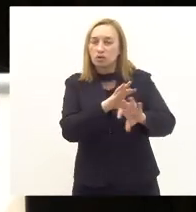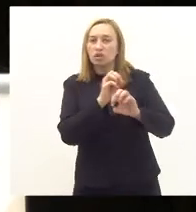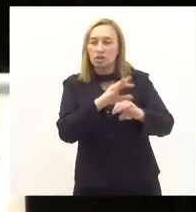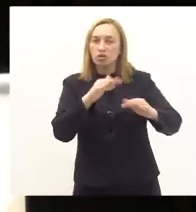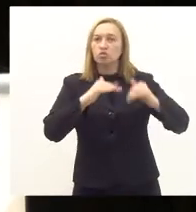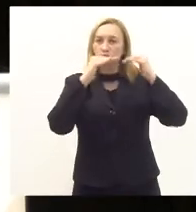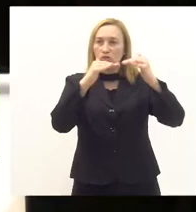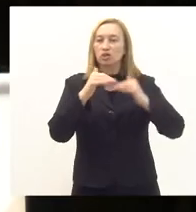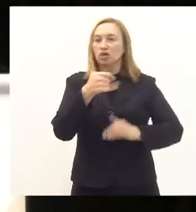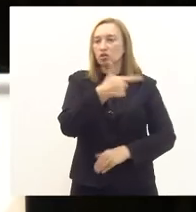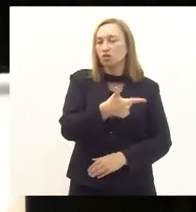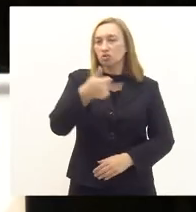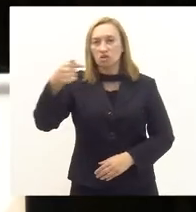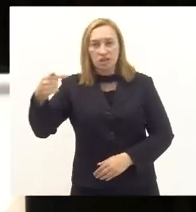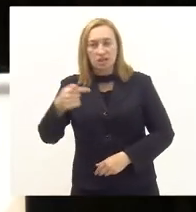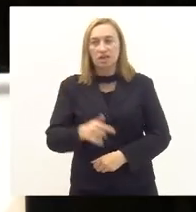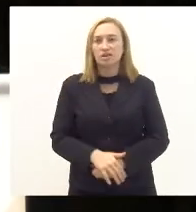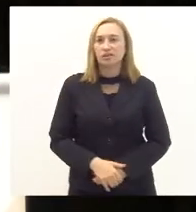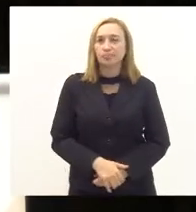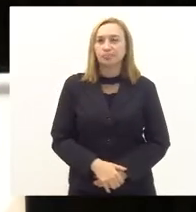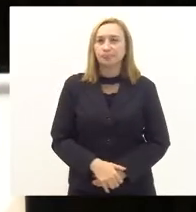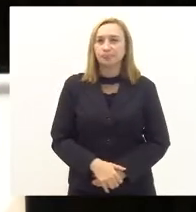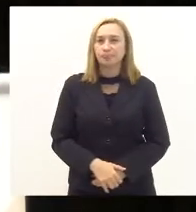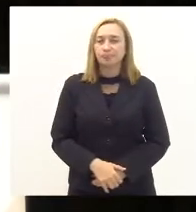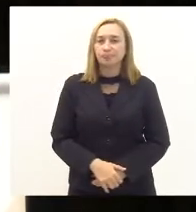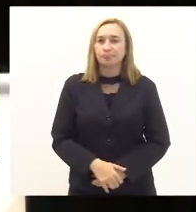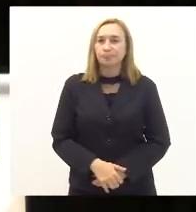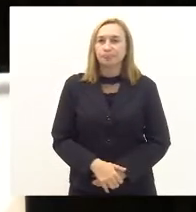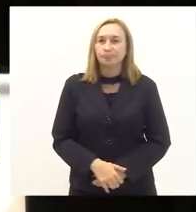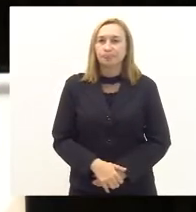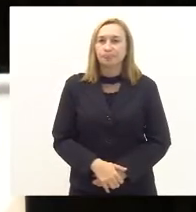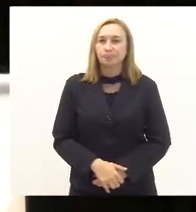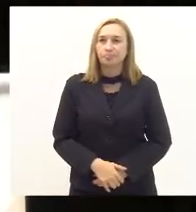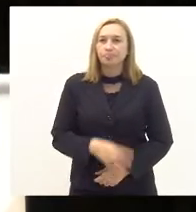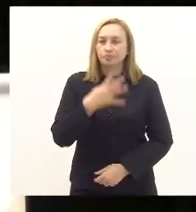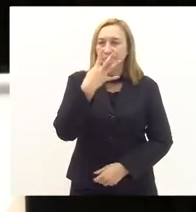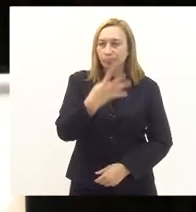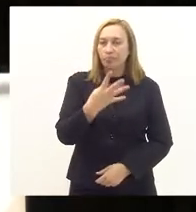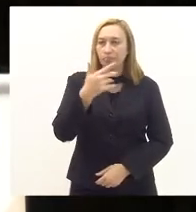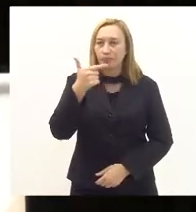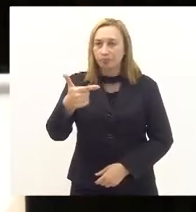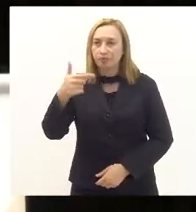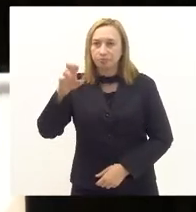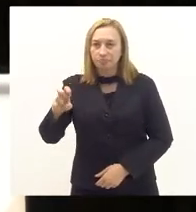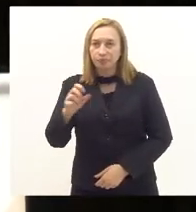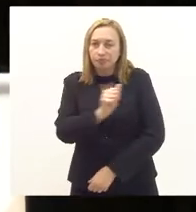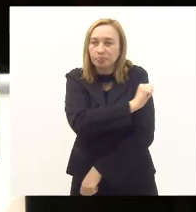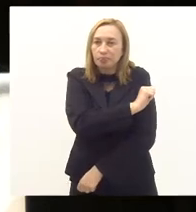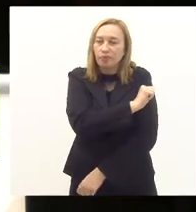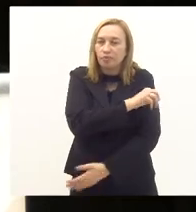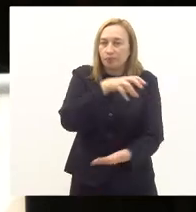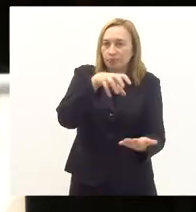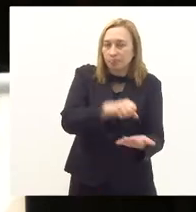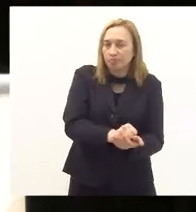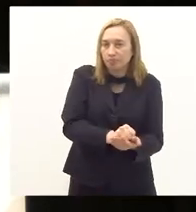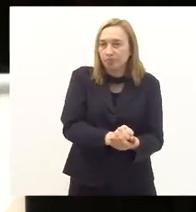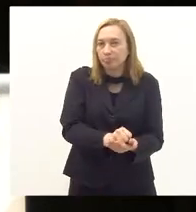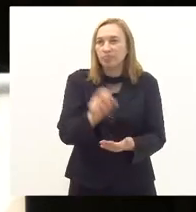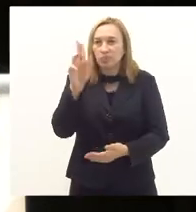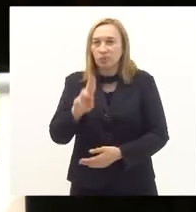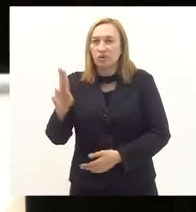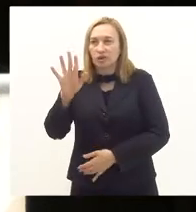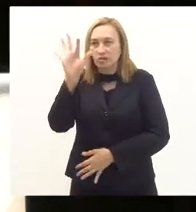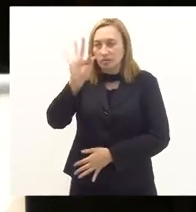Superior, em 2017, com 425 mil estudantes matriculados nas universidades